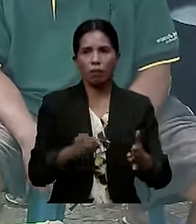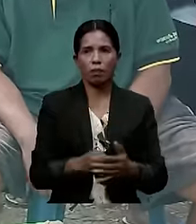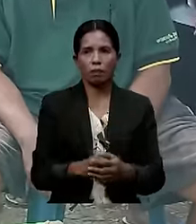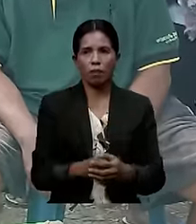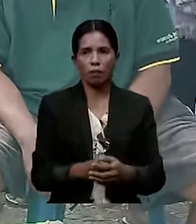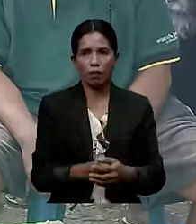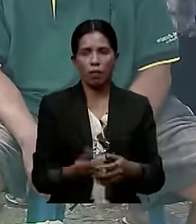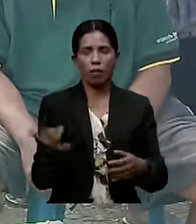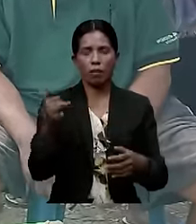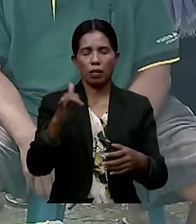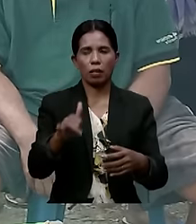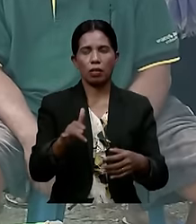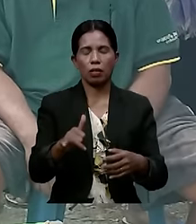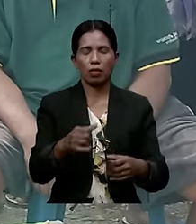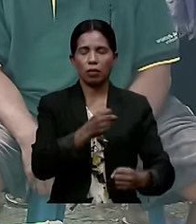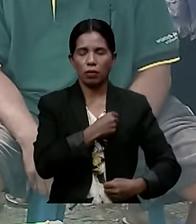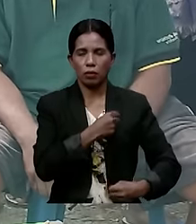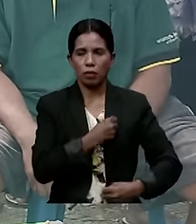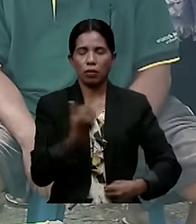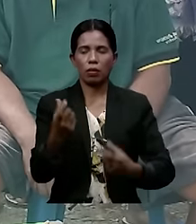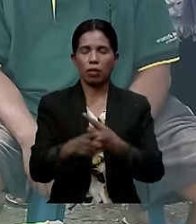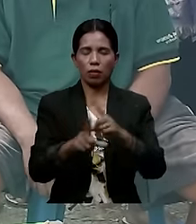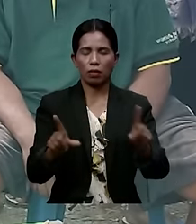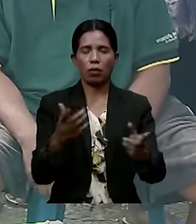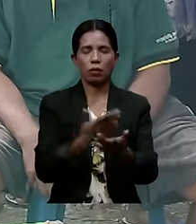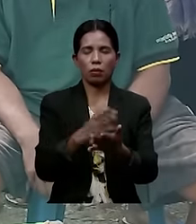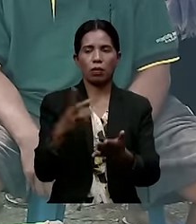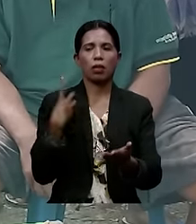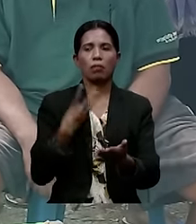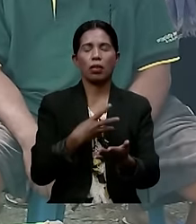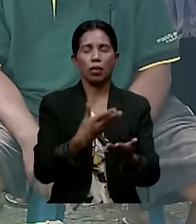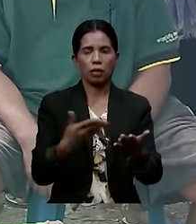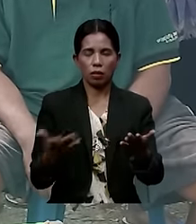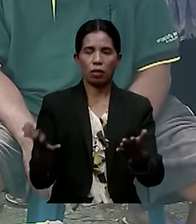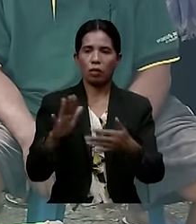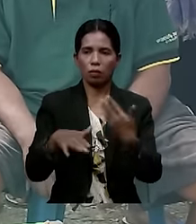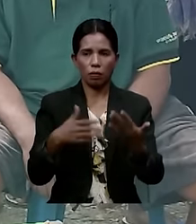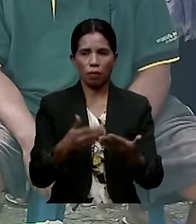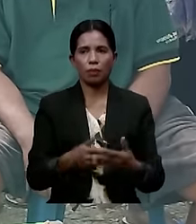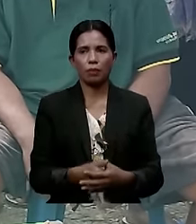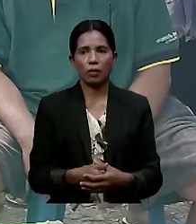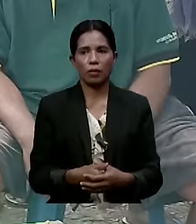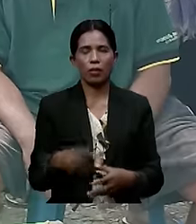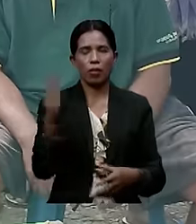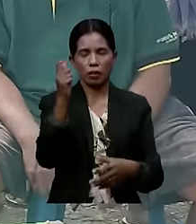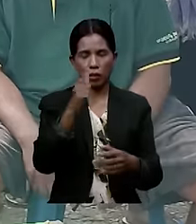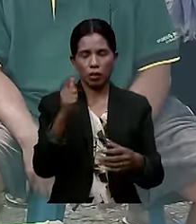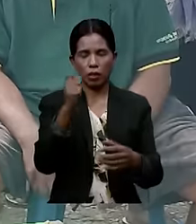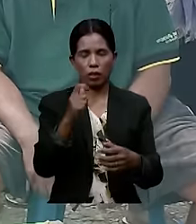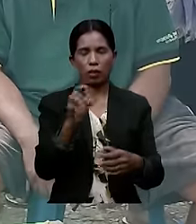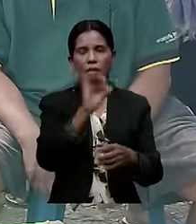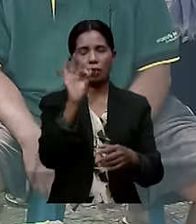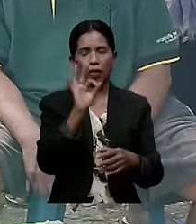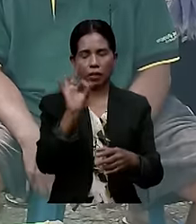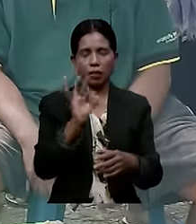sira escola, força, sira livre, mas tu olam nessa sang, mortan sira. Mula teba terça ou sexta, né, ane